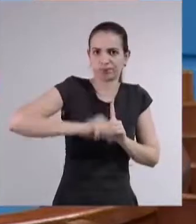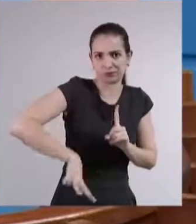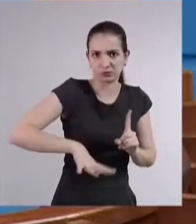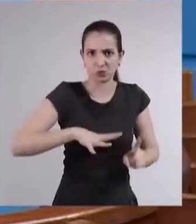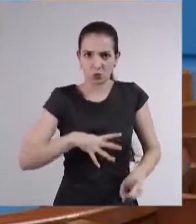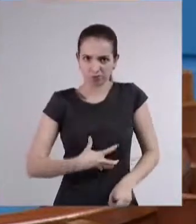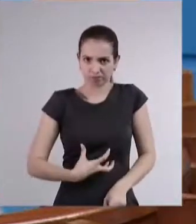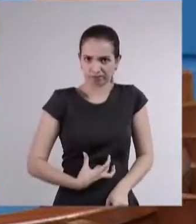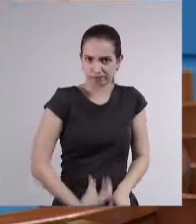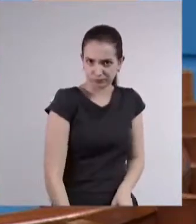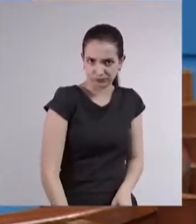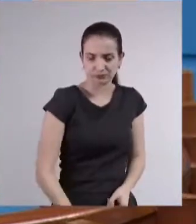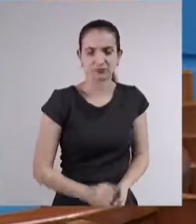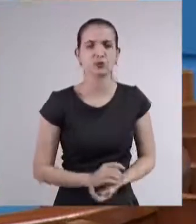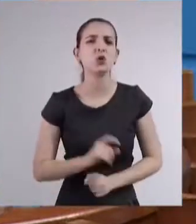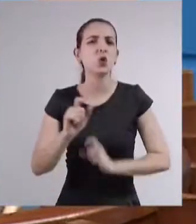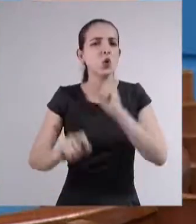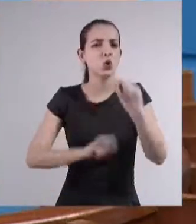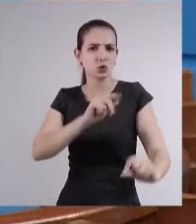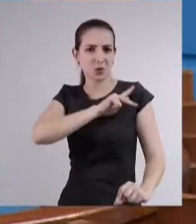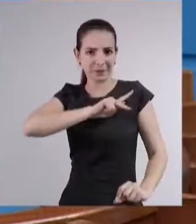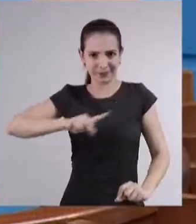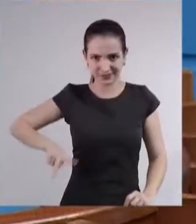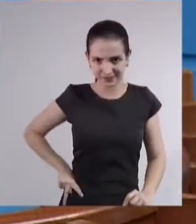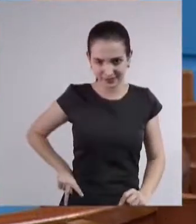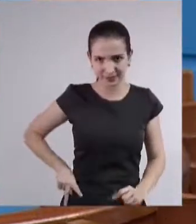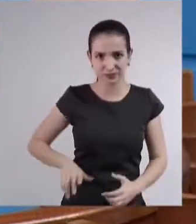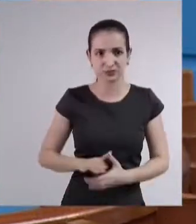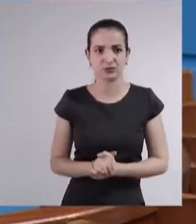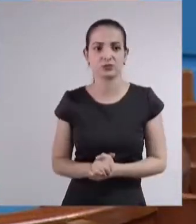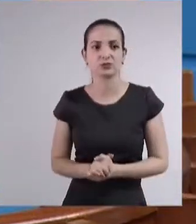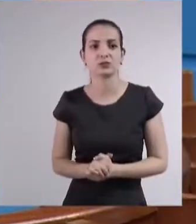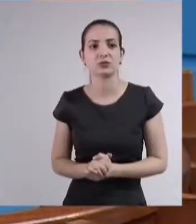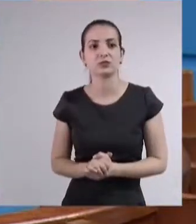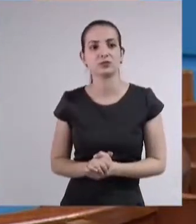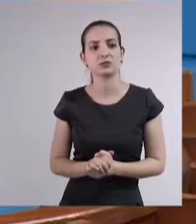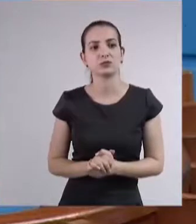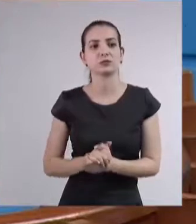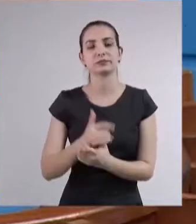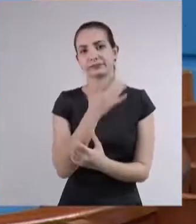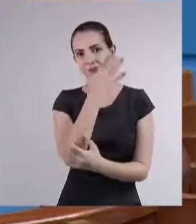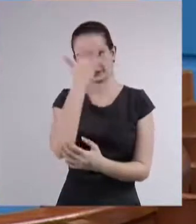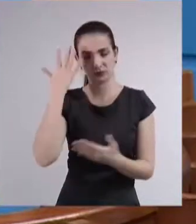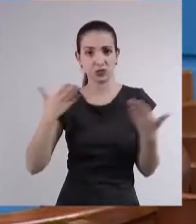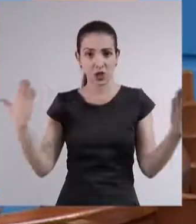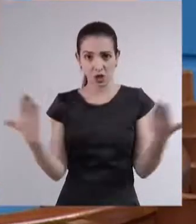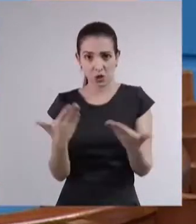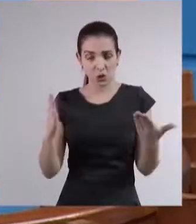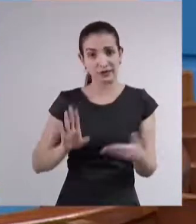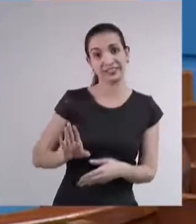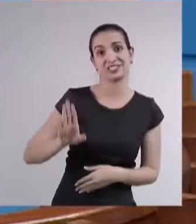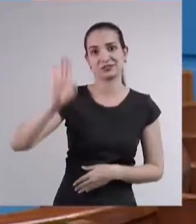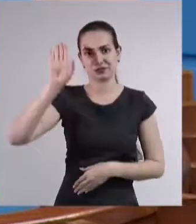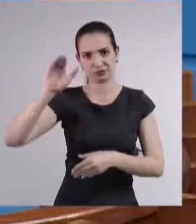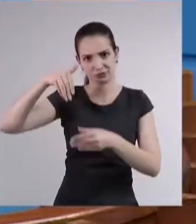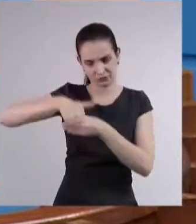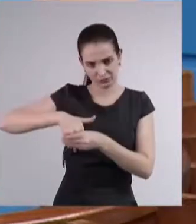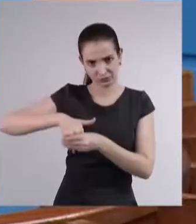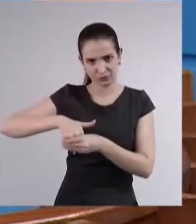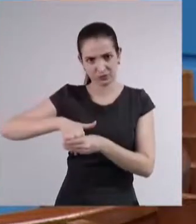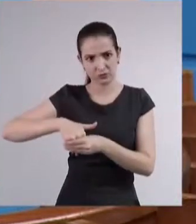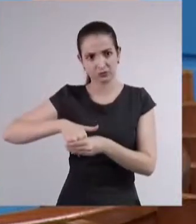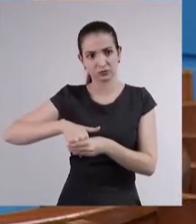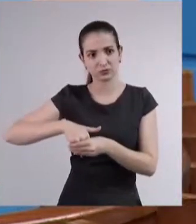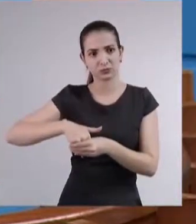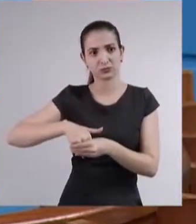O que o presidente da República, aquele que está disputando a eleição para esse cargo, tem a